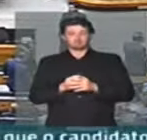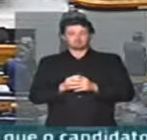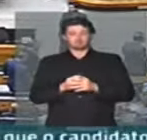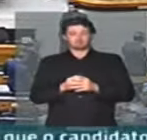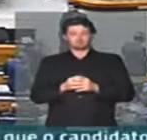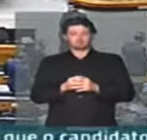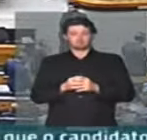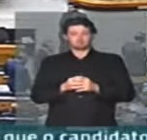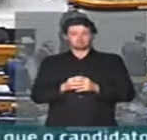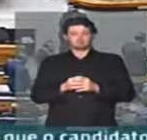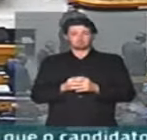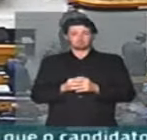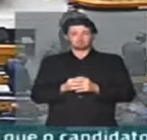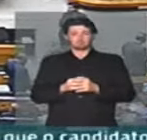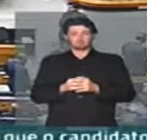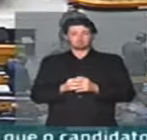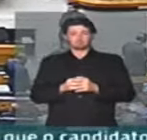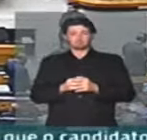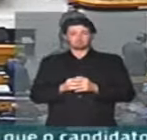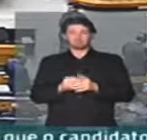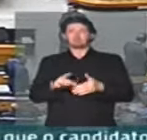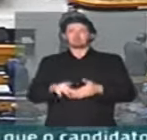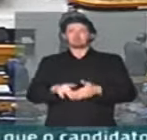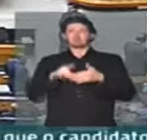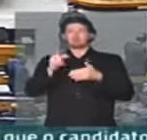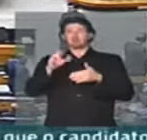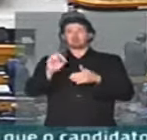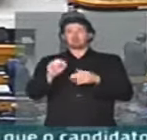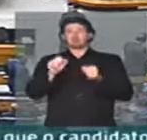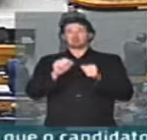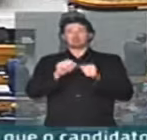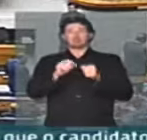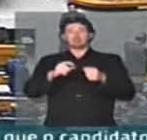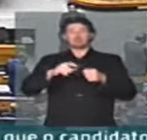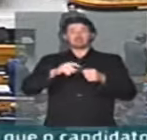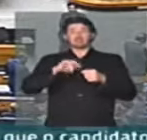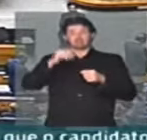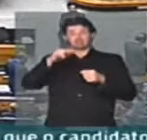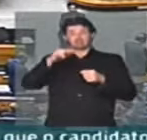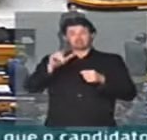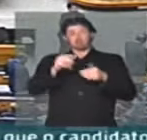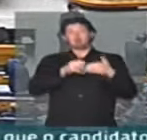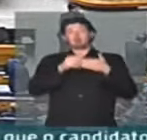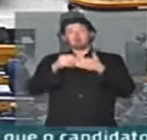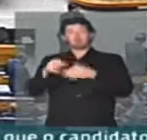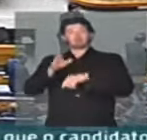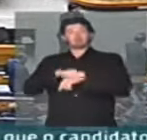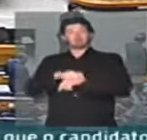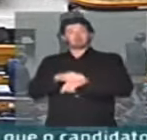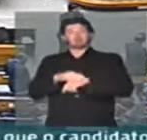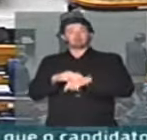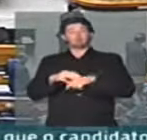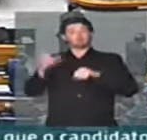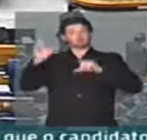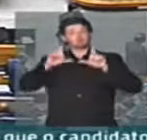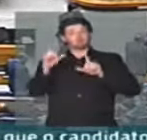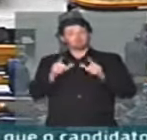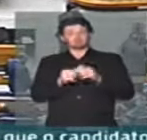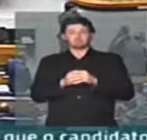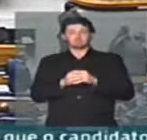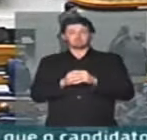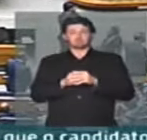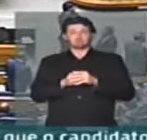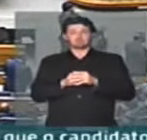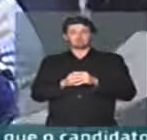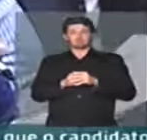há uma outra do líder do PROS que trata de levar junto com a janela, além do mandato, levar também o tempo de televisão. Eu